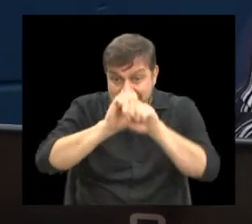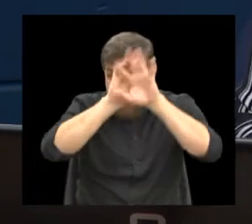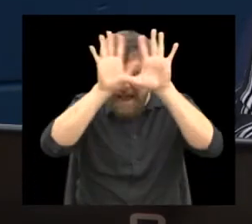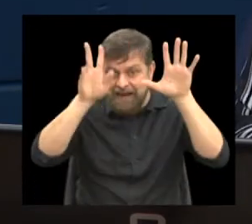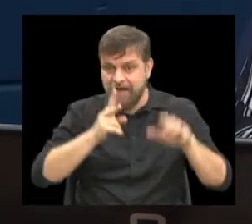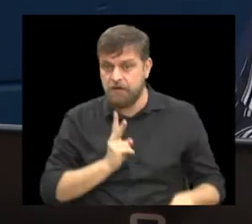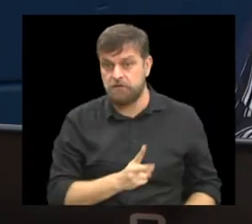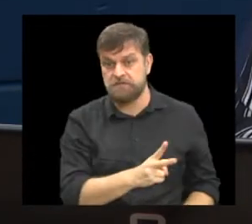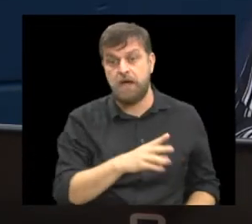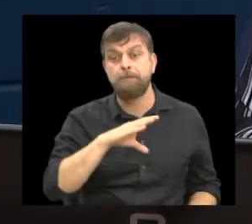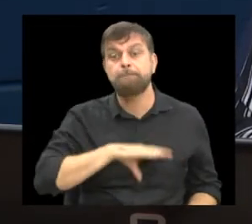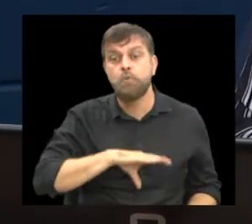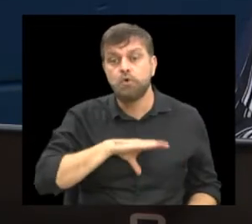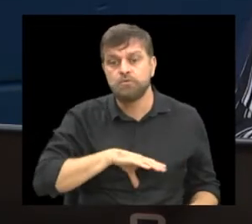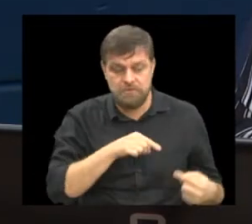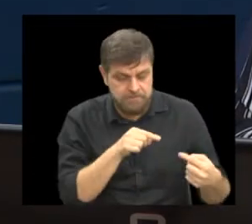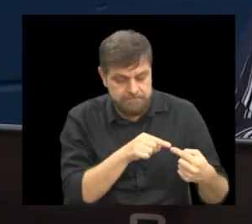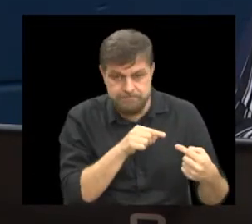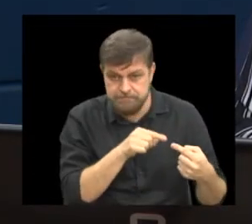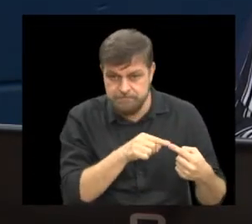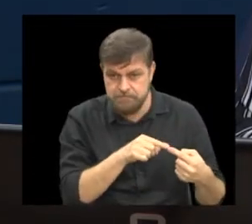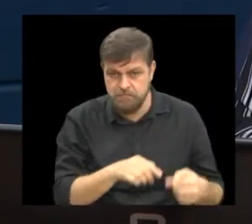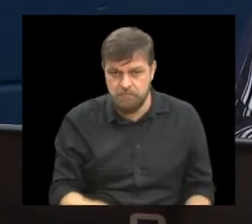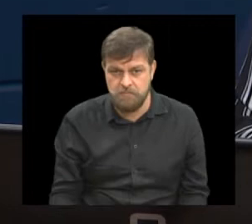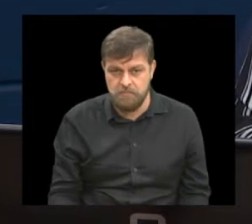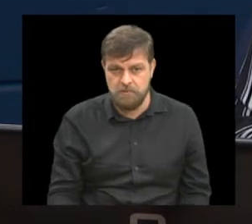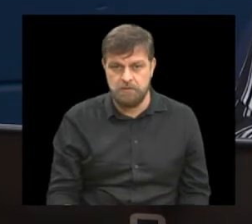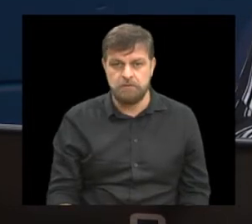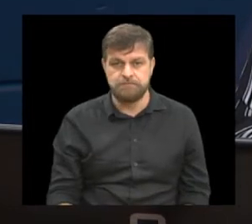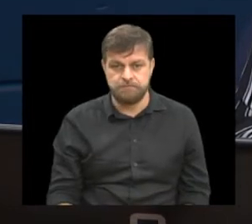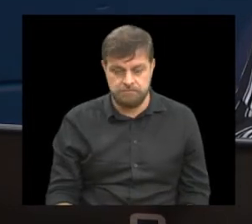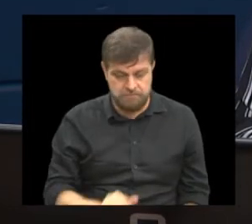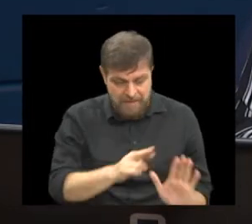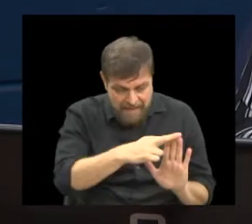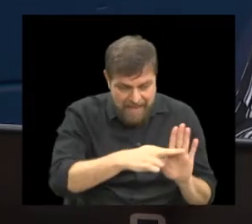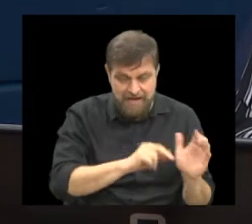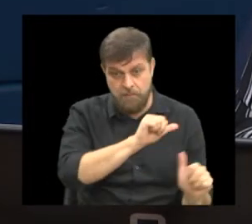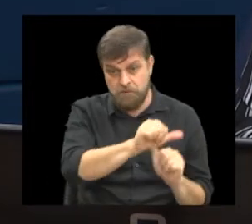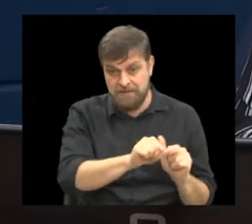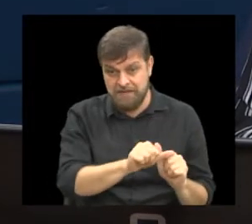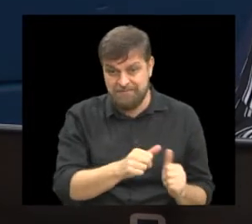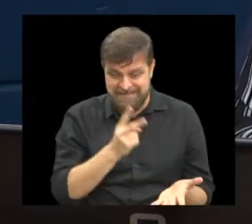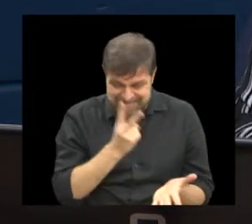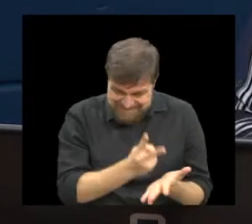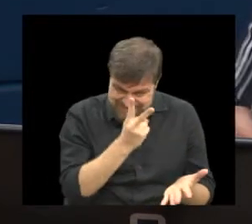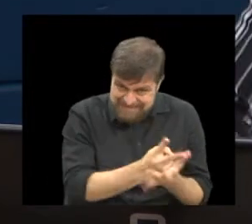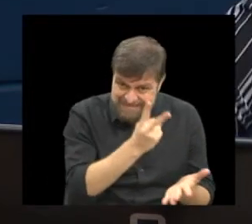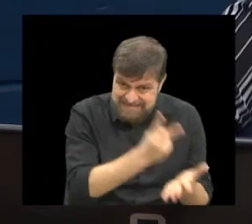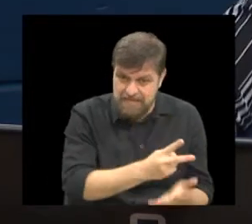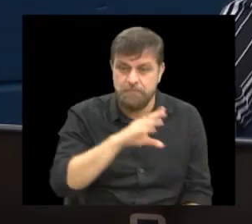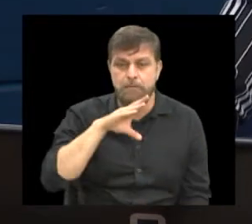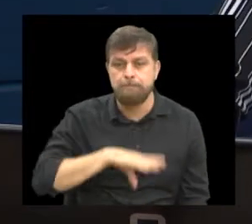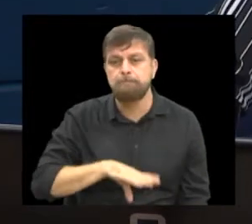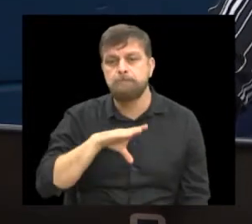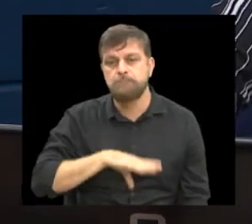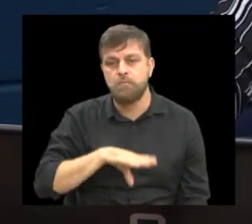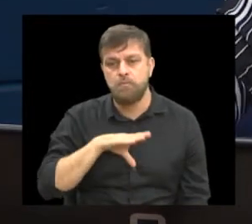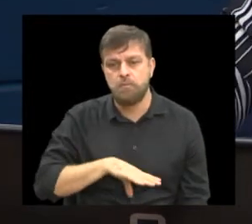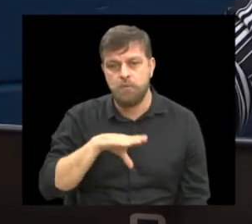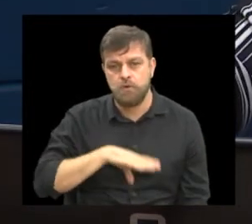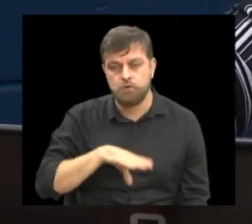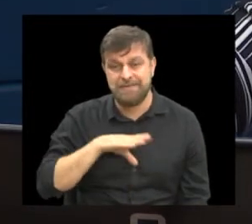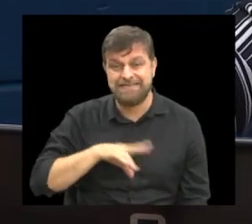autista que a atividade é de português. Então, eu estou quebrando um pouco a rotina. Mas quando eu começo essa rotina, é atividade de português, a